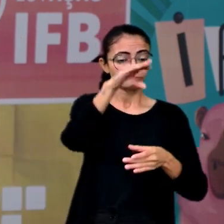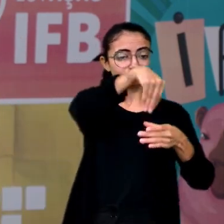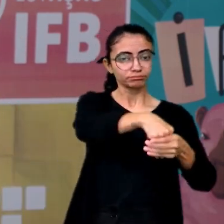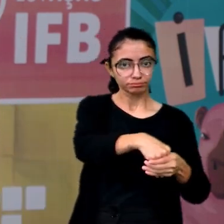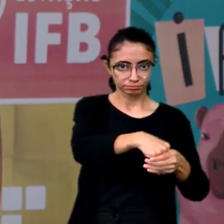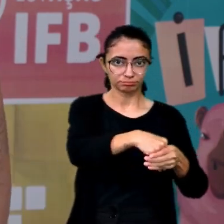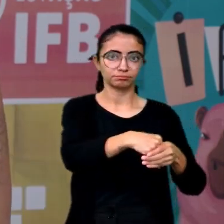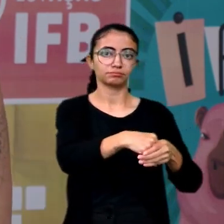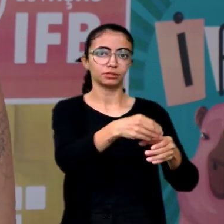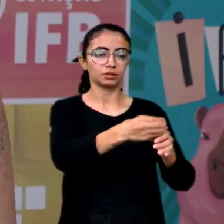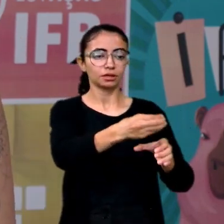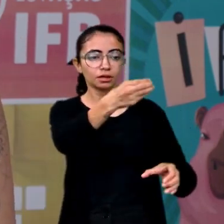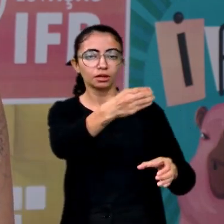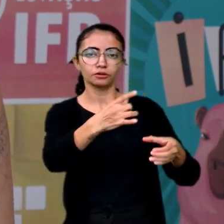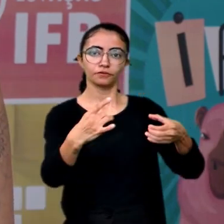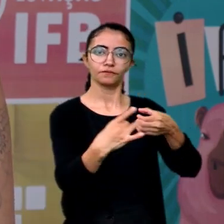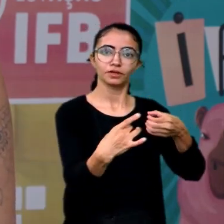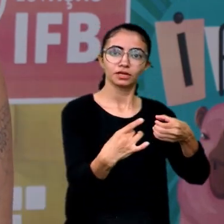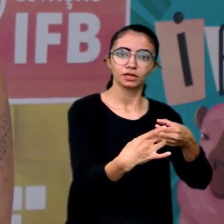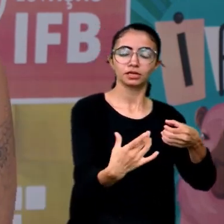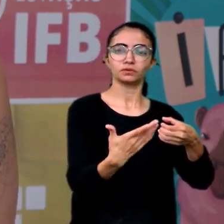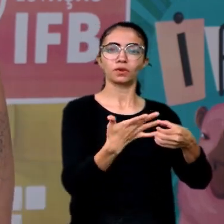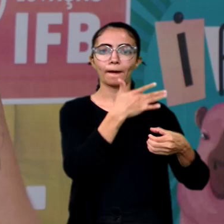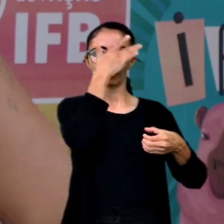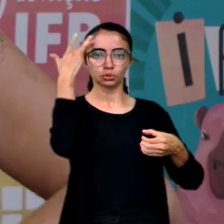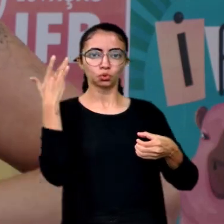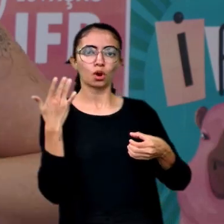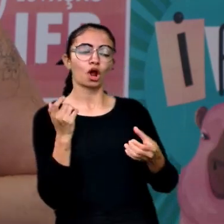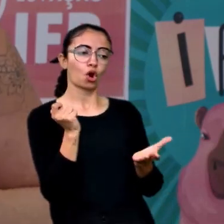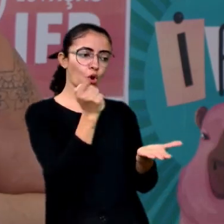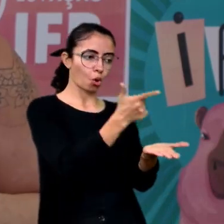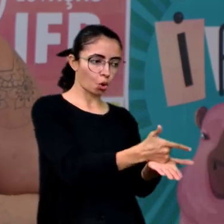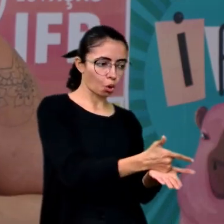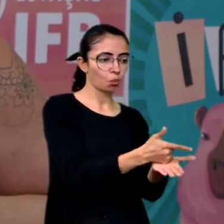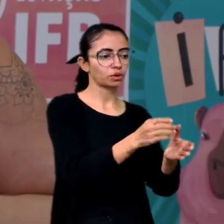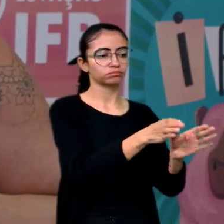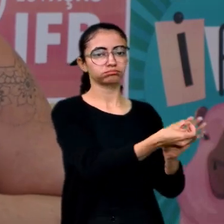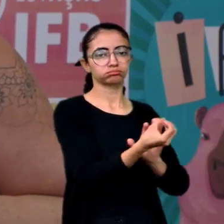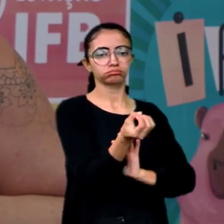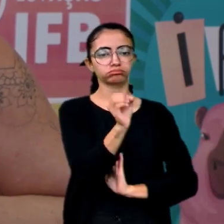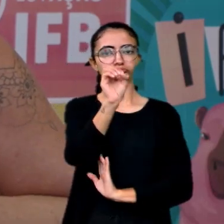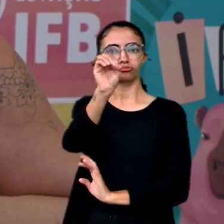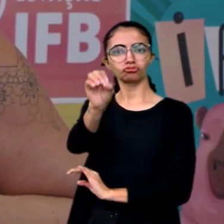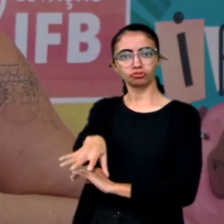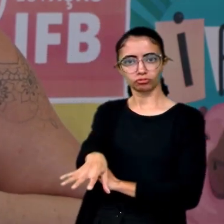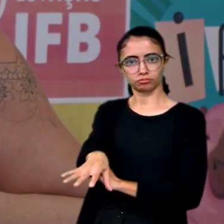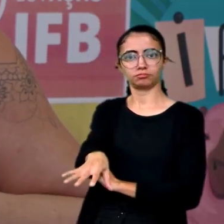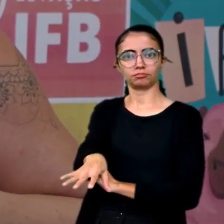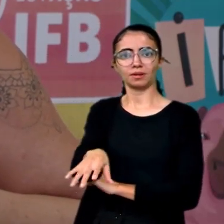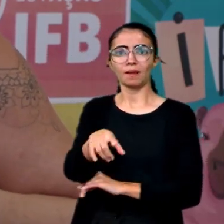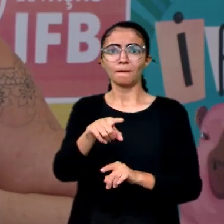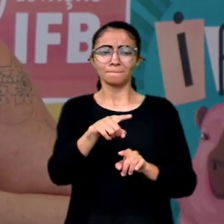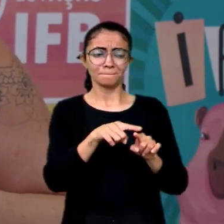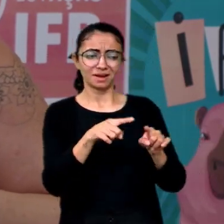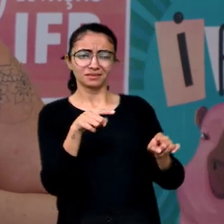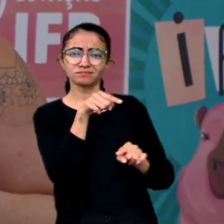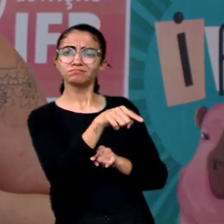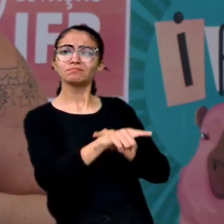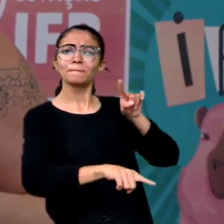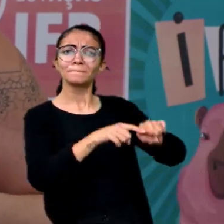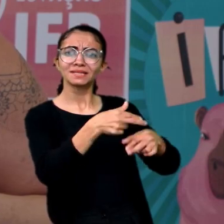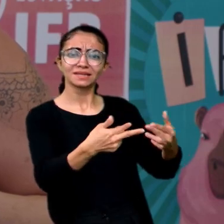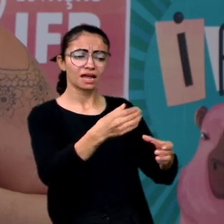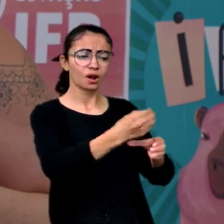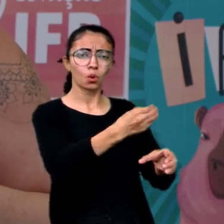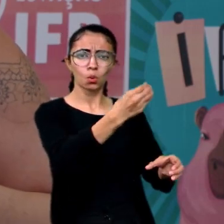lá, compra, descarta, só que esse material não tem valor? Né? Por exemplo, hoje o quilo do